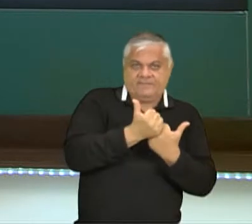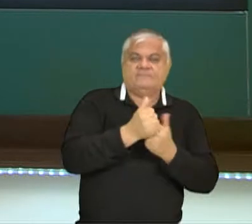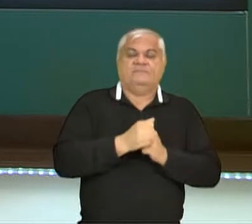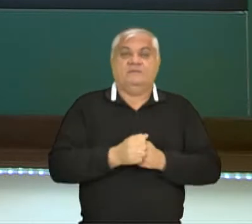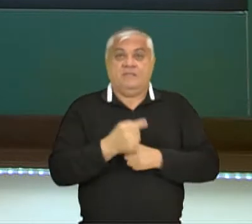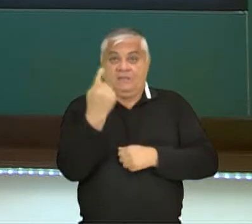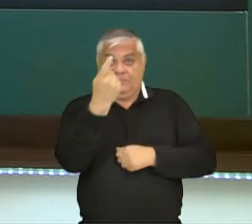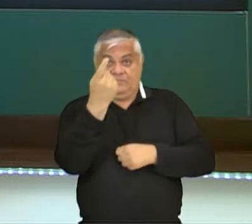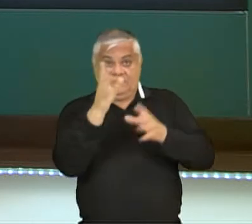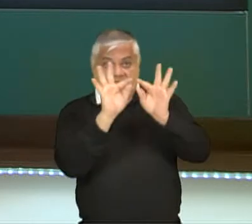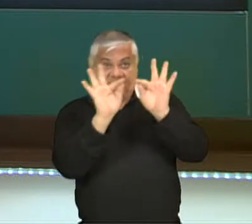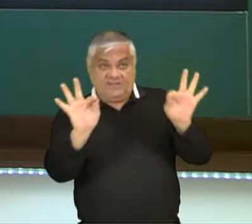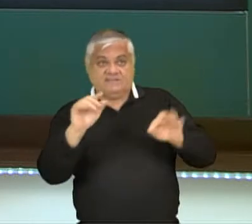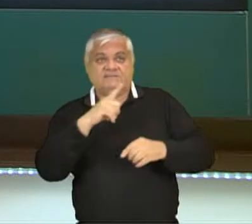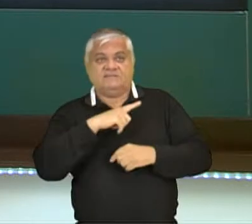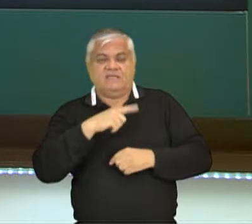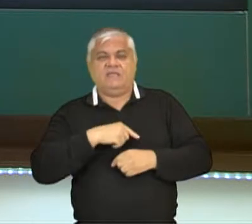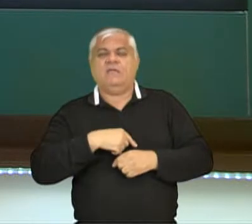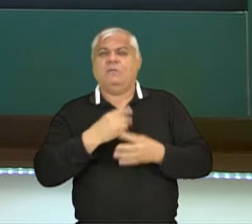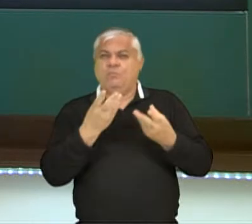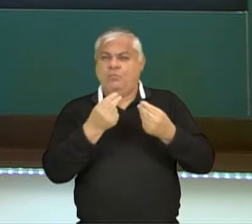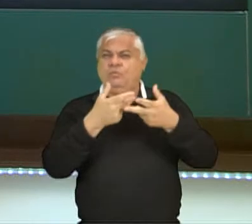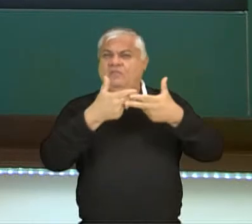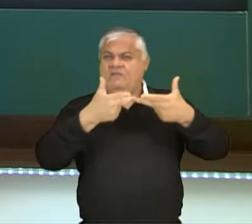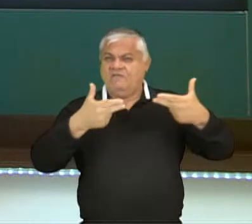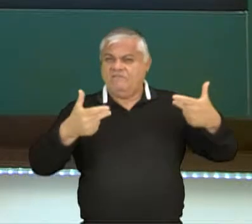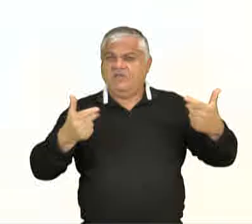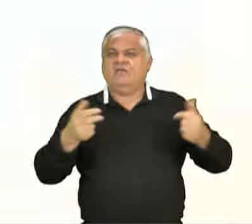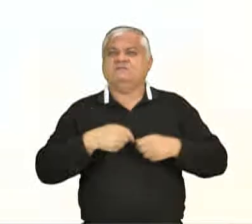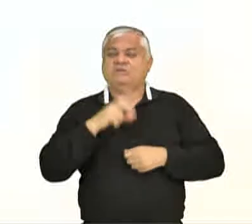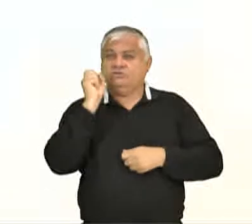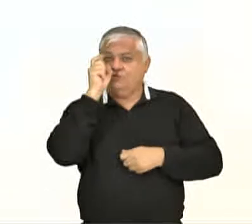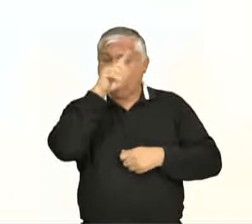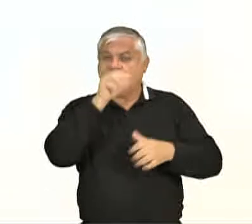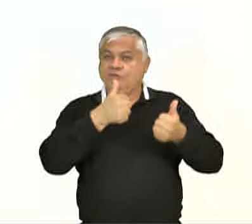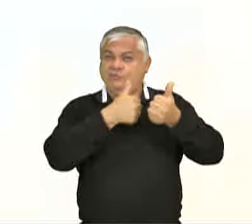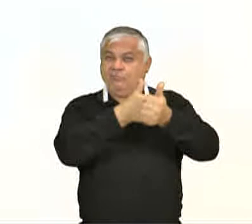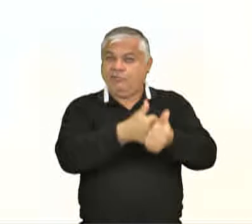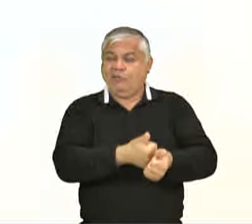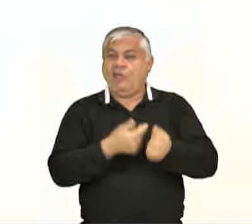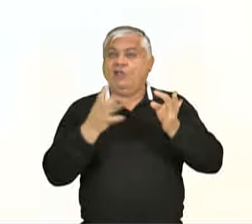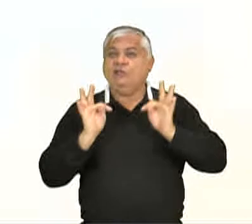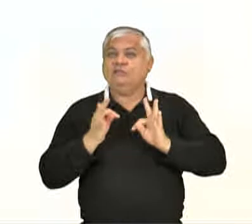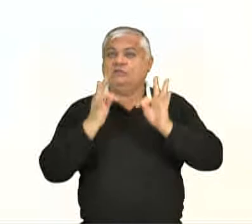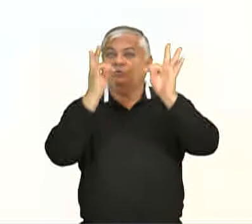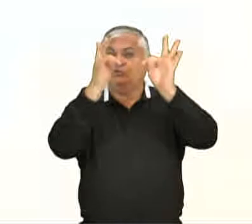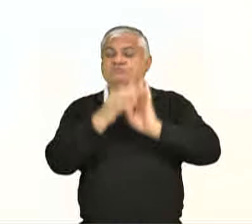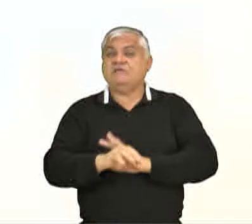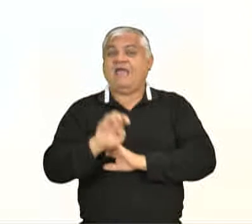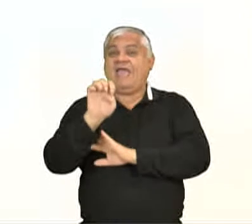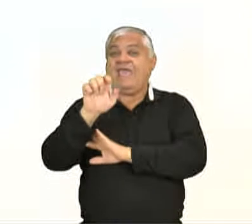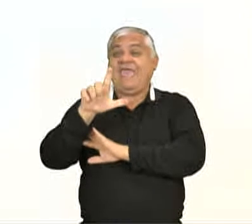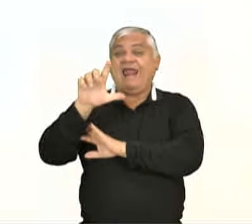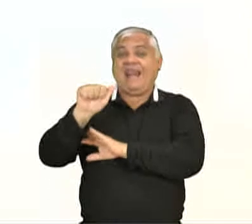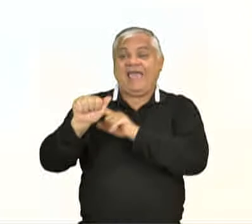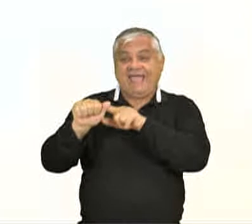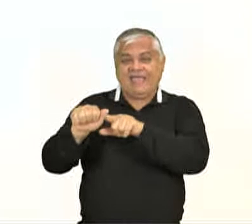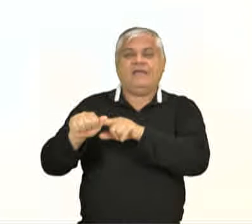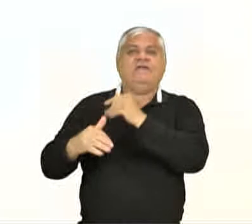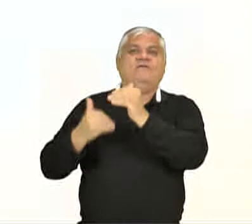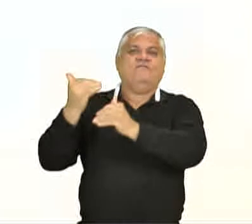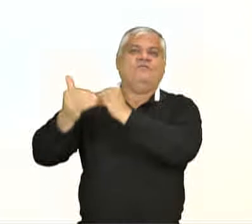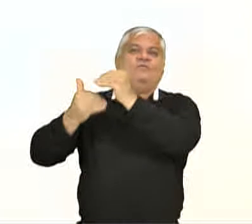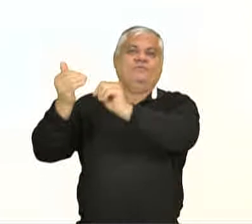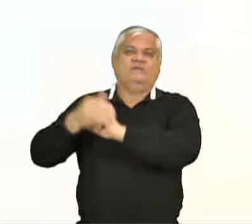frase, né, nós temos ali, muitas vezes é até difícil acompanhar a tecnologia, pois ela está sempre evoluindo.